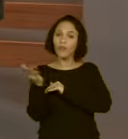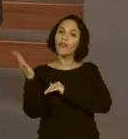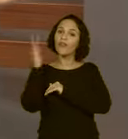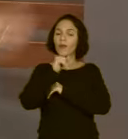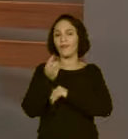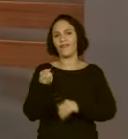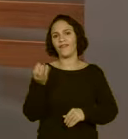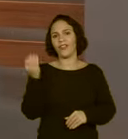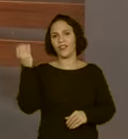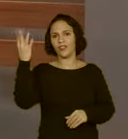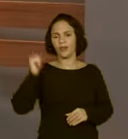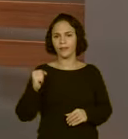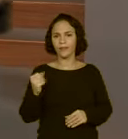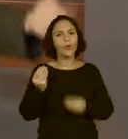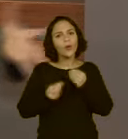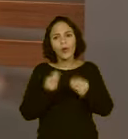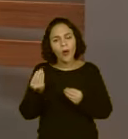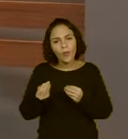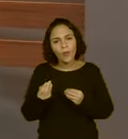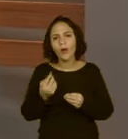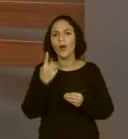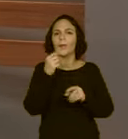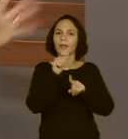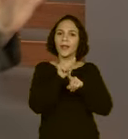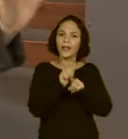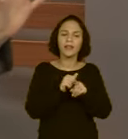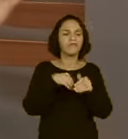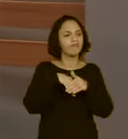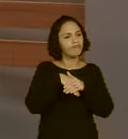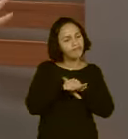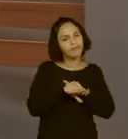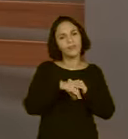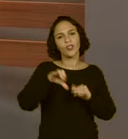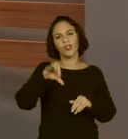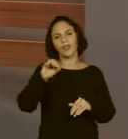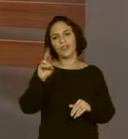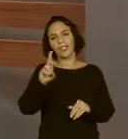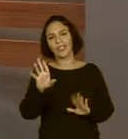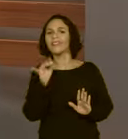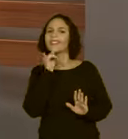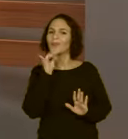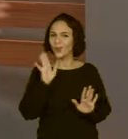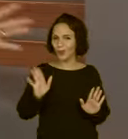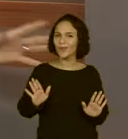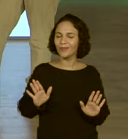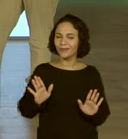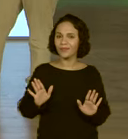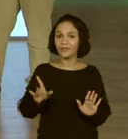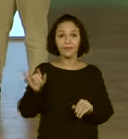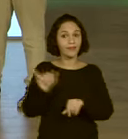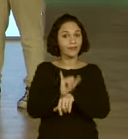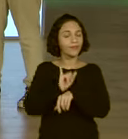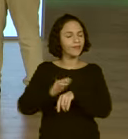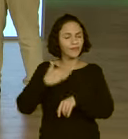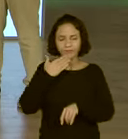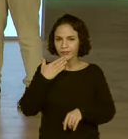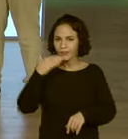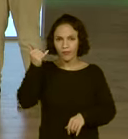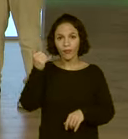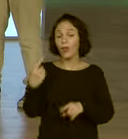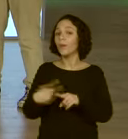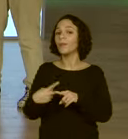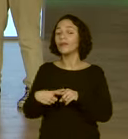que nós vamos fazer isso? Economizando todo mês os R$90, por exemplo. Tá bom? É a melhor forma, né? Você